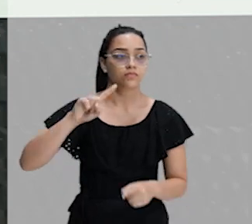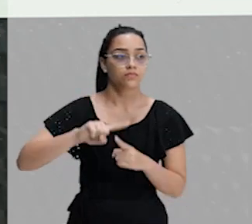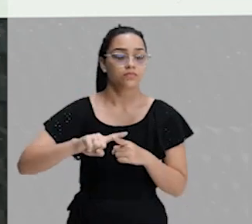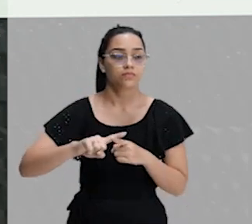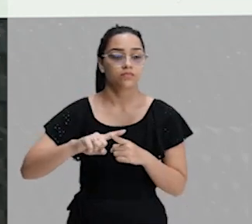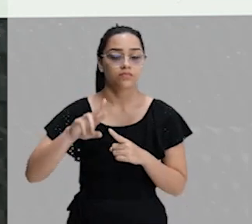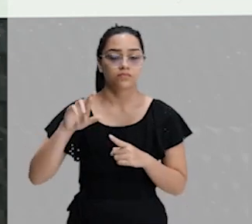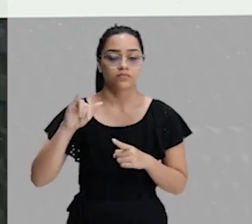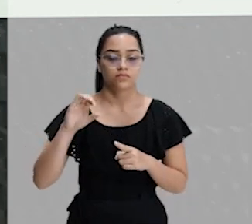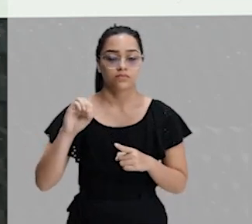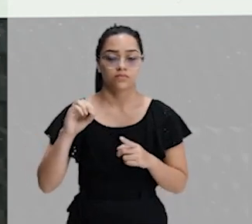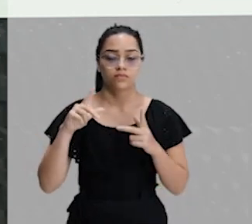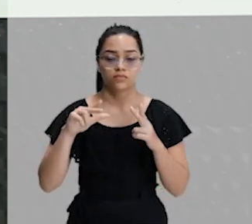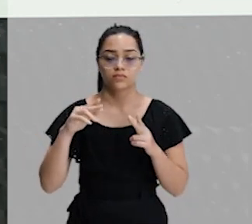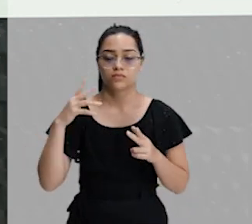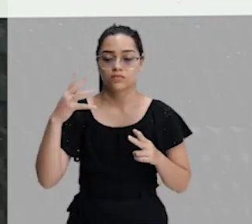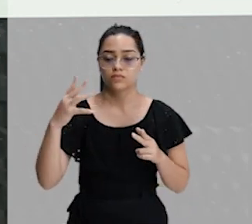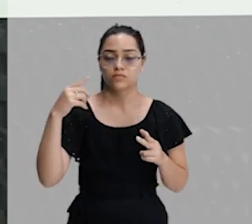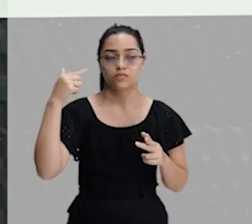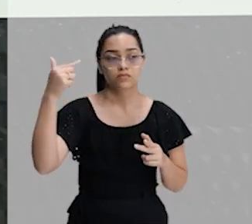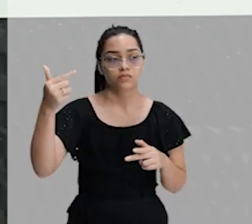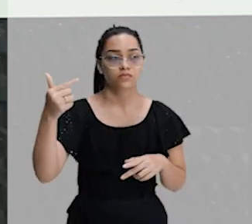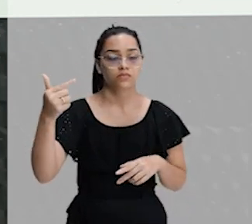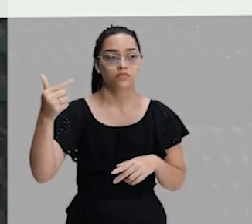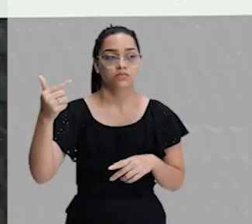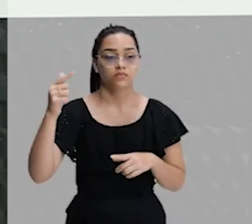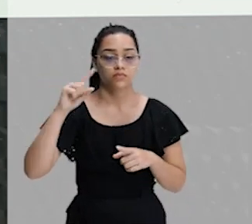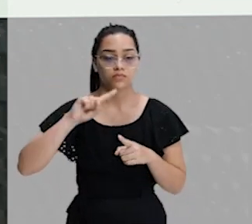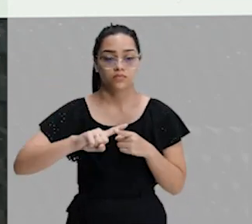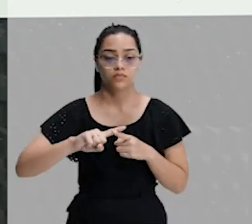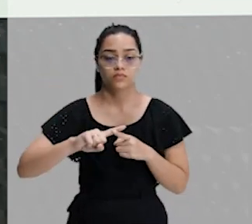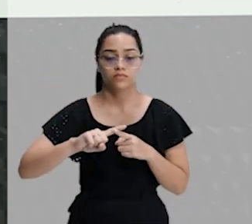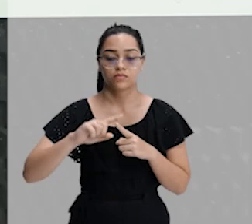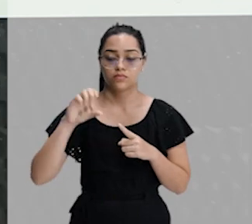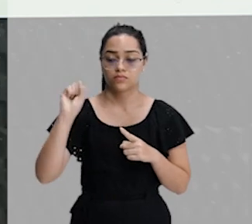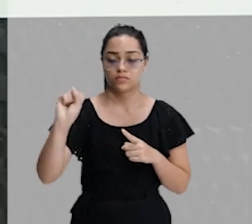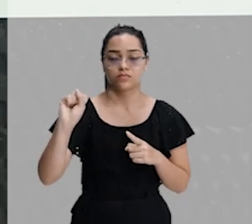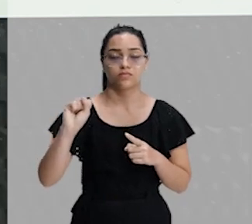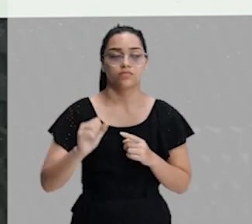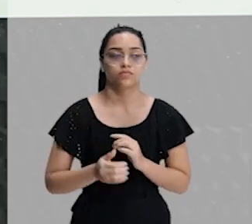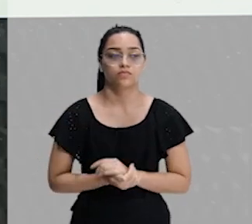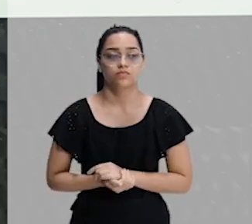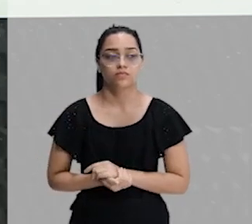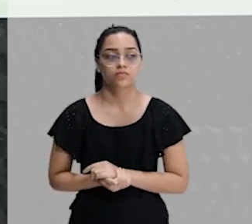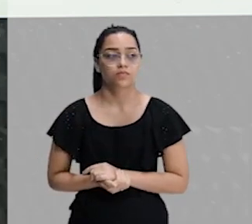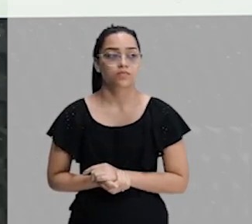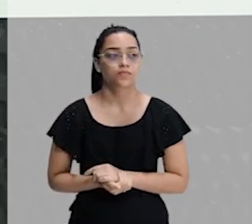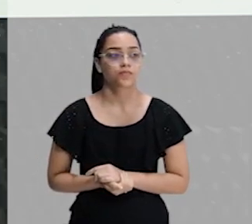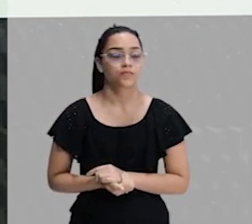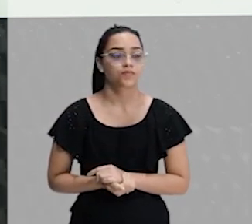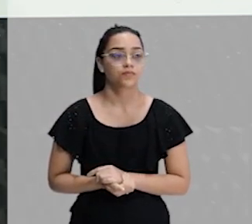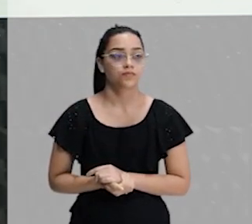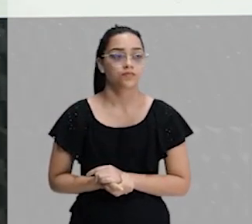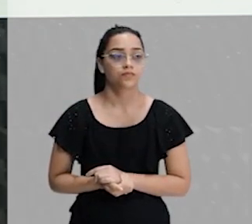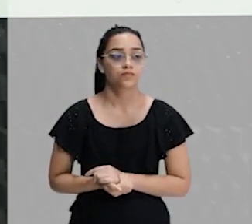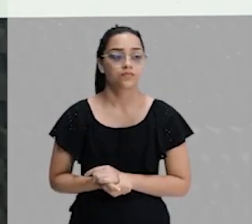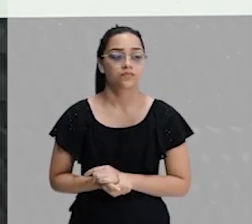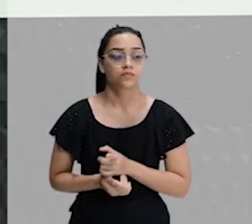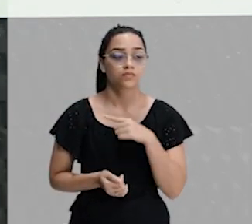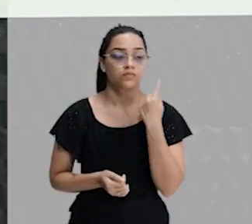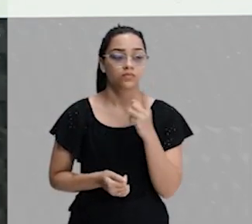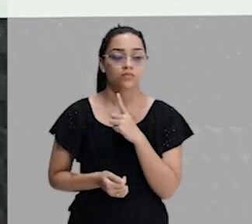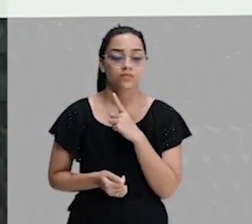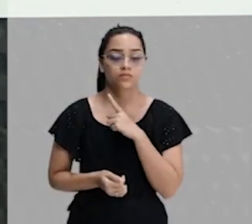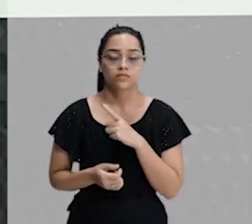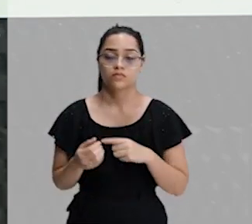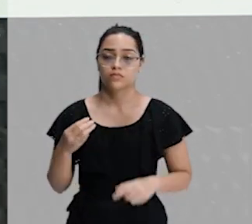multiplicado pelo raio, que é 4 ao quadrado, multiplicado por 8, que é a altura. Então nós vamos